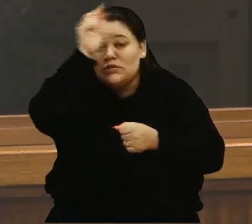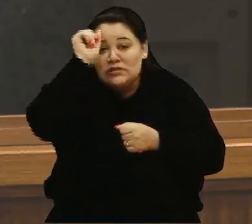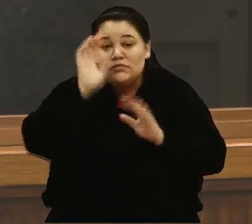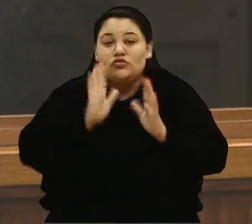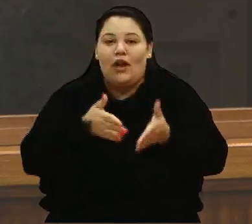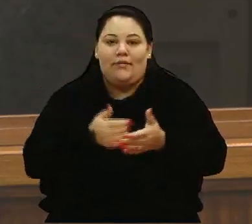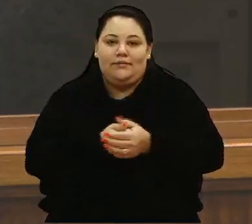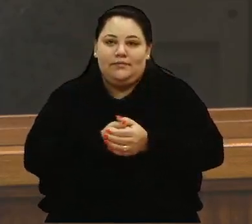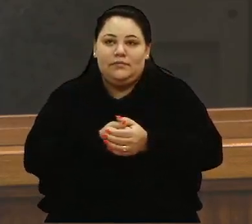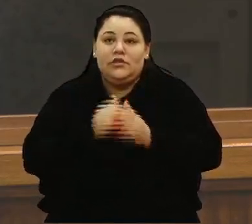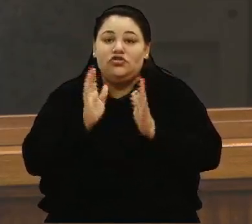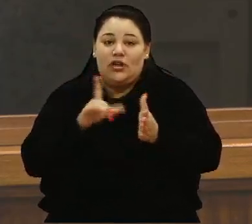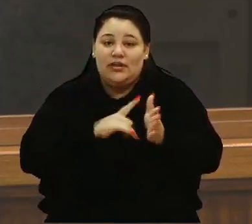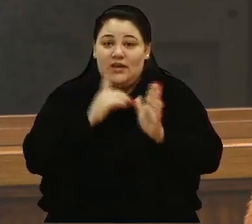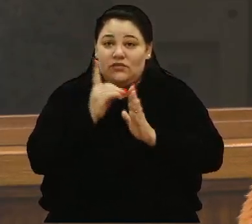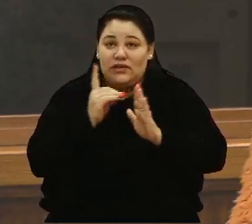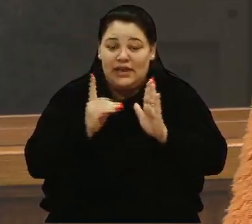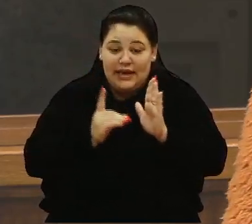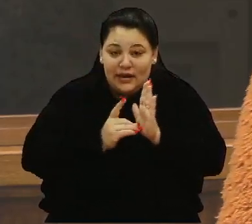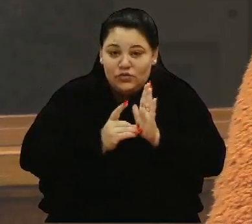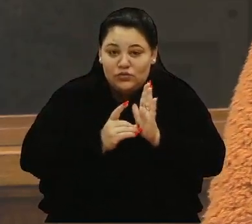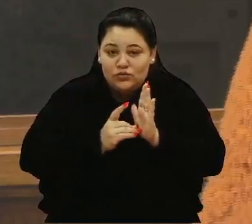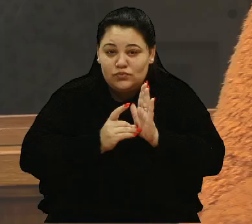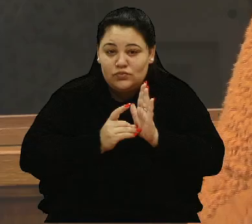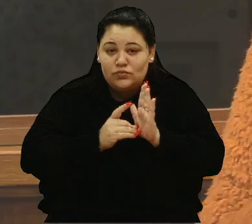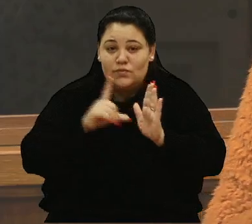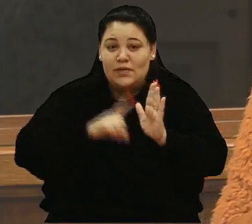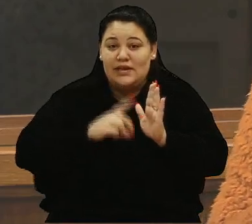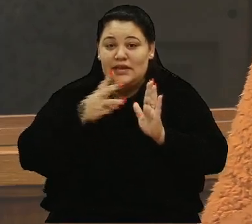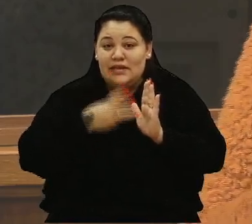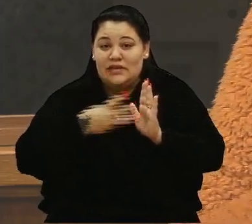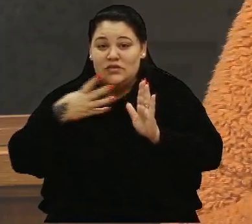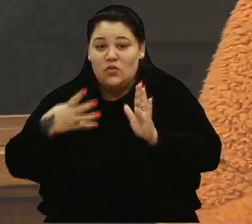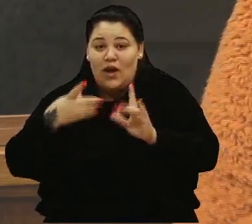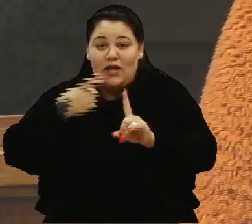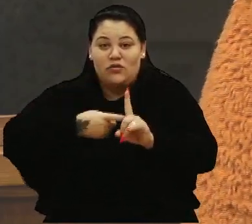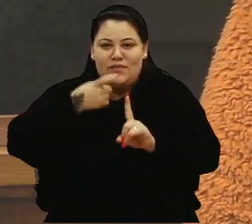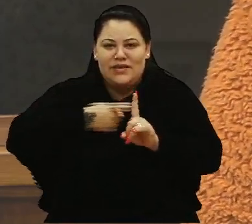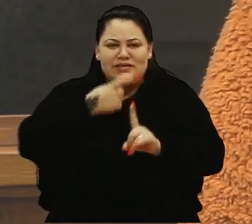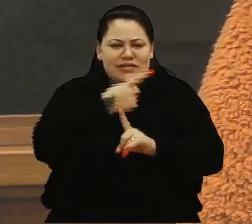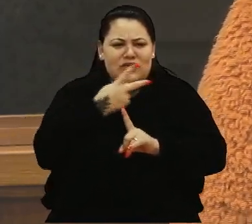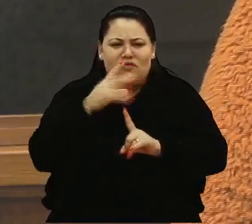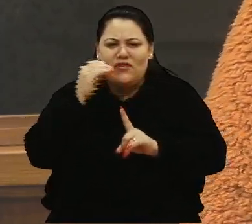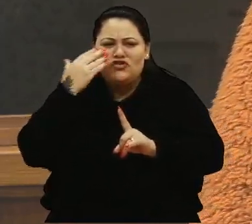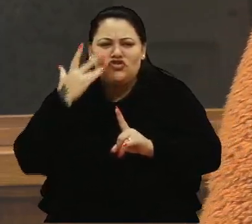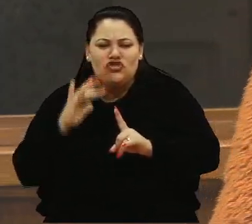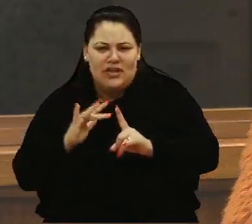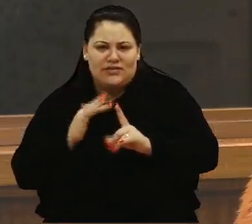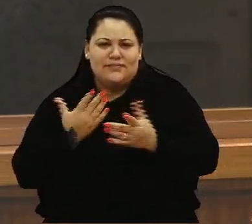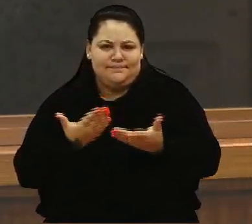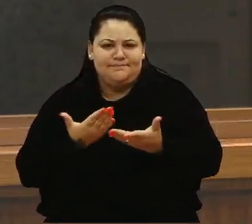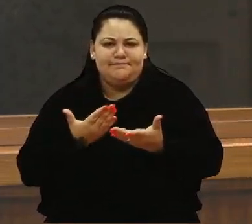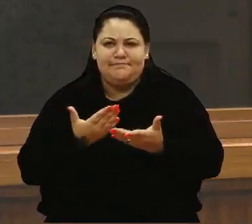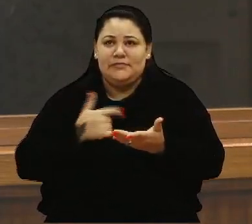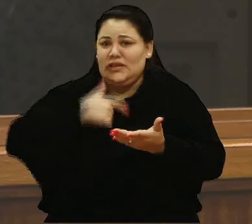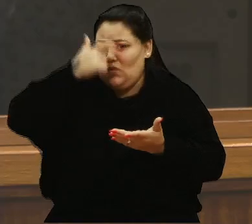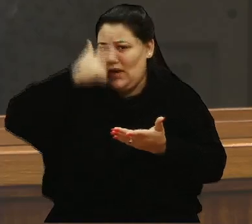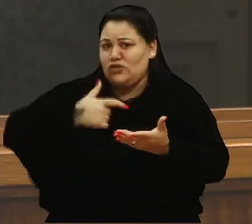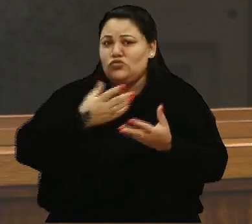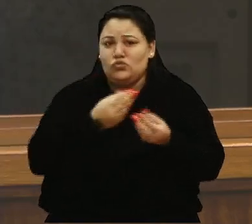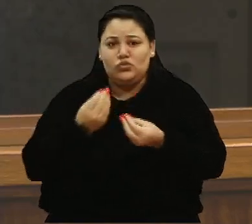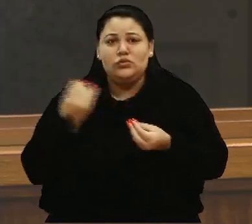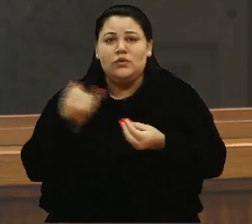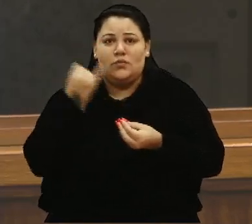que tem esse decreto para 4 meses, são 120 dias. Então, acho bem